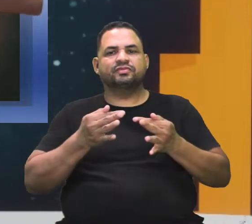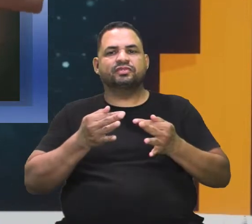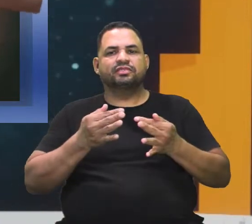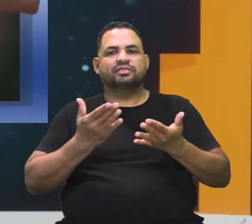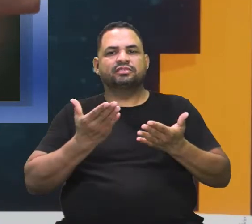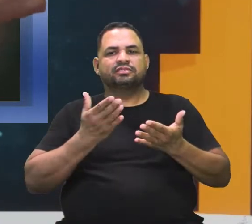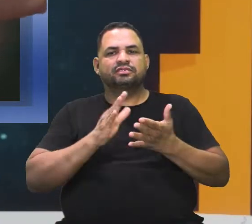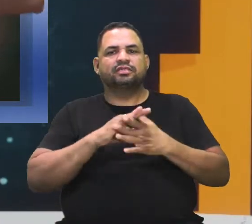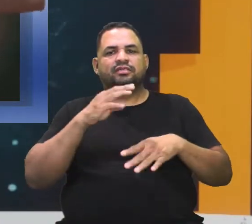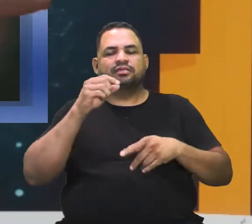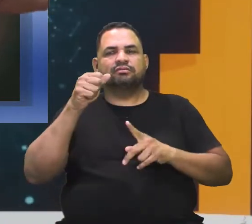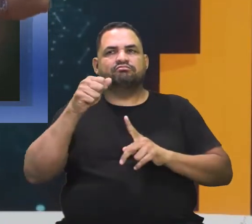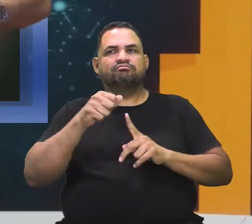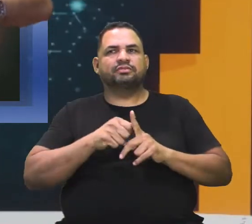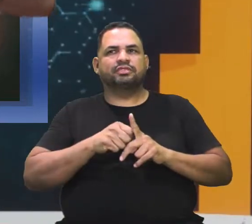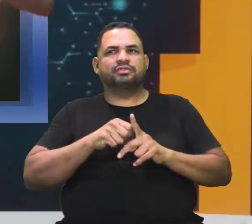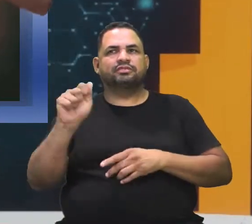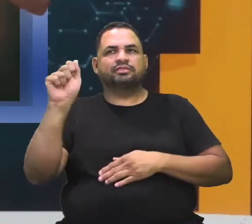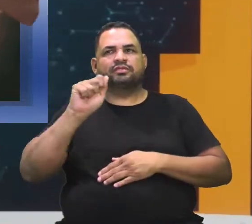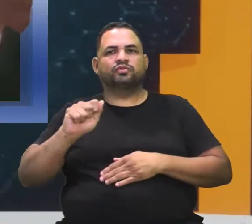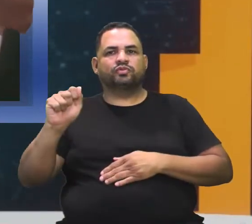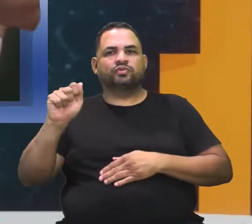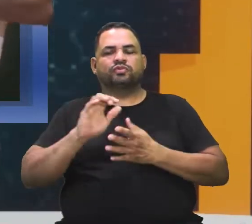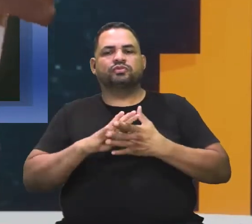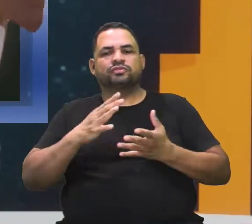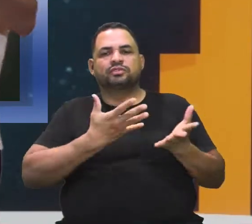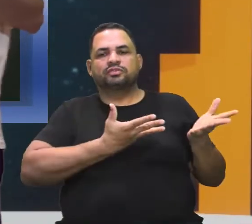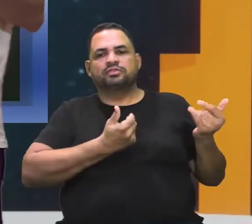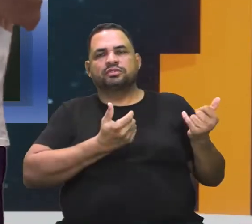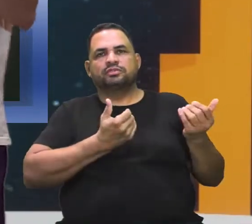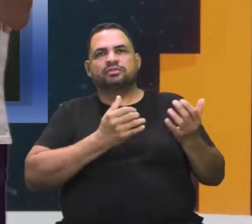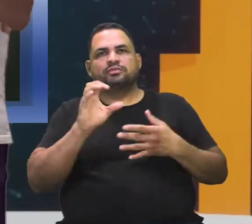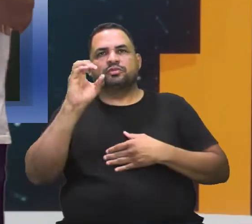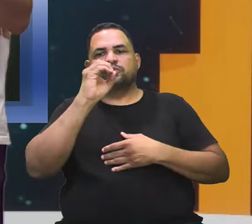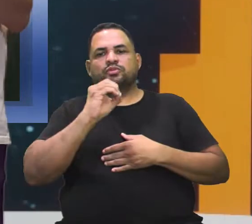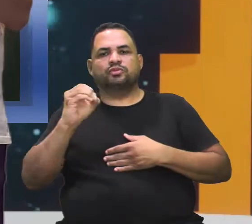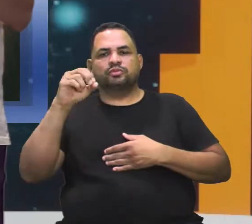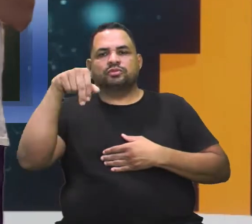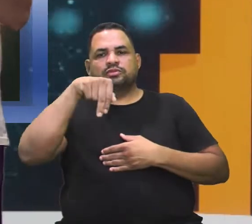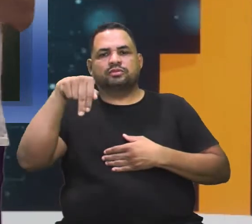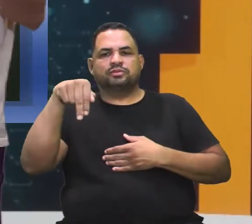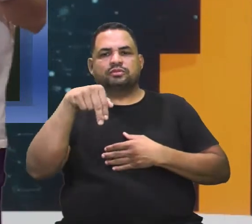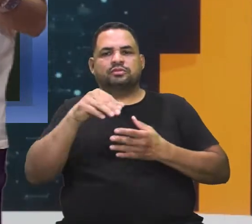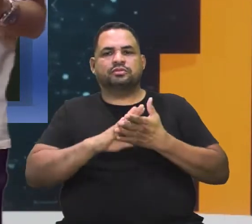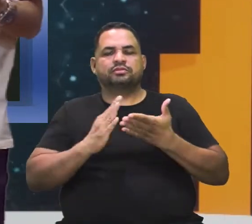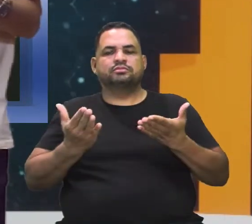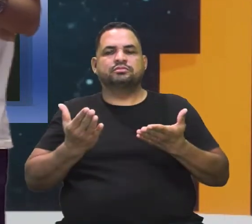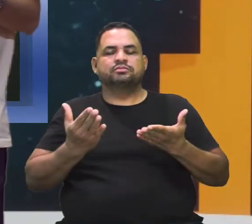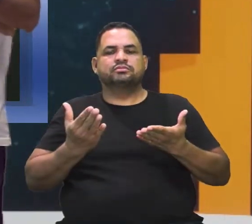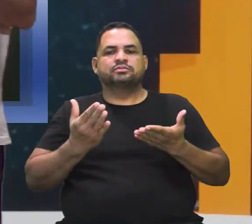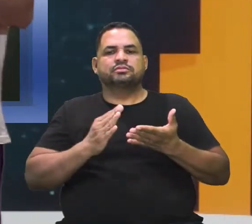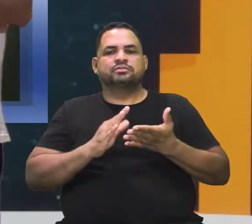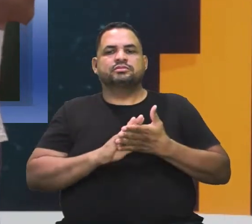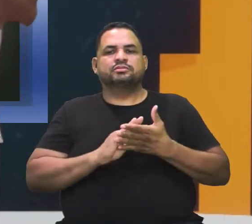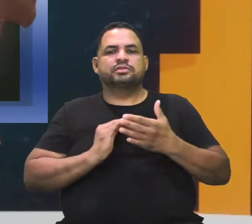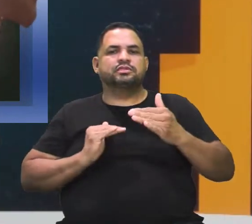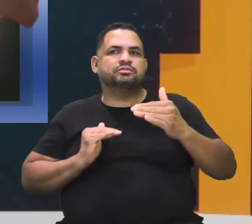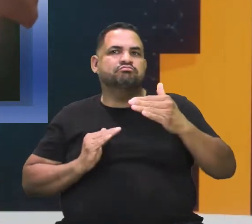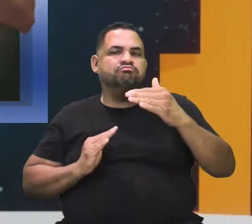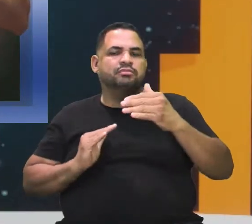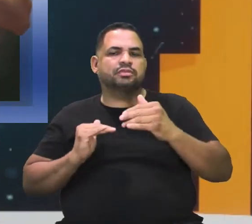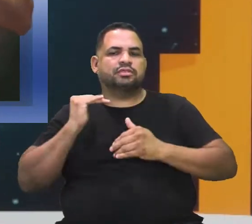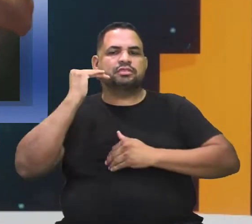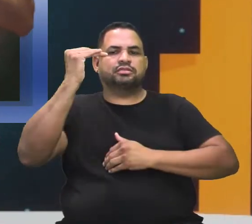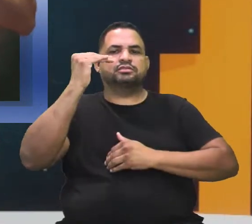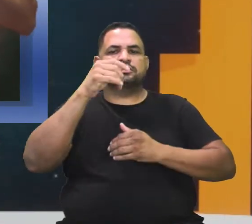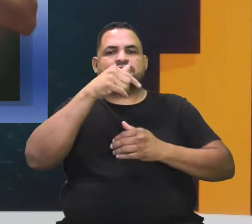agosto, aí tem setembro, outubro e novembro. Nós precisamos que vocês consigam alcançar pelo menos uns 700